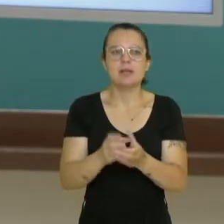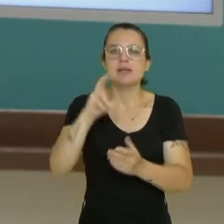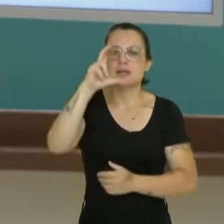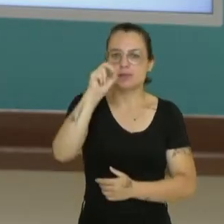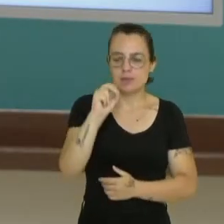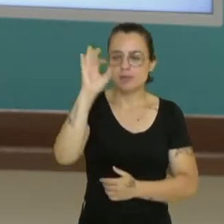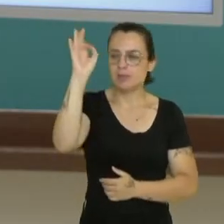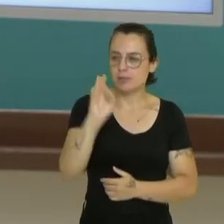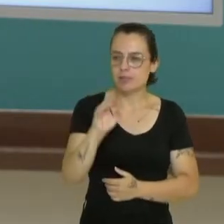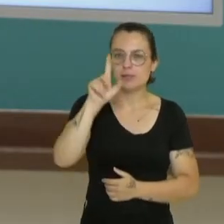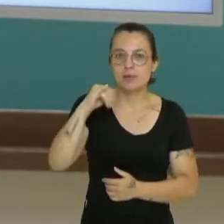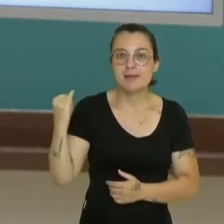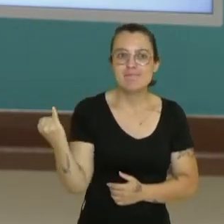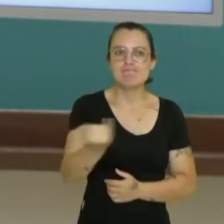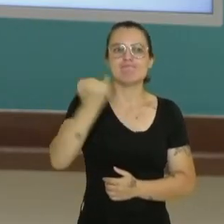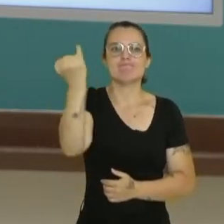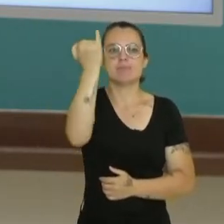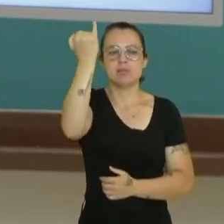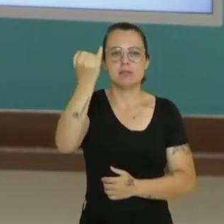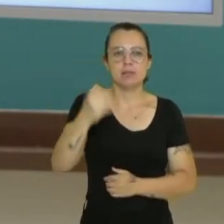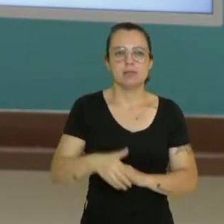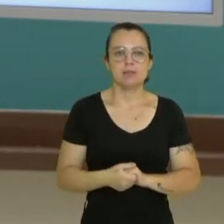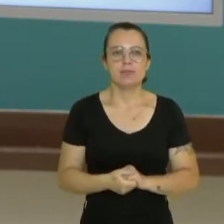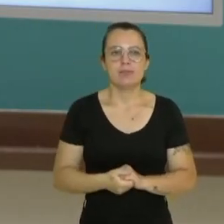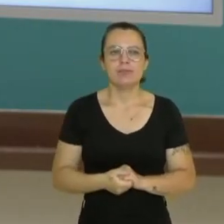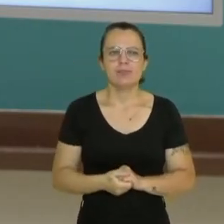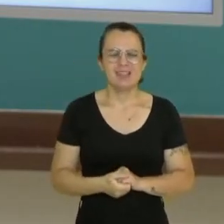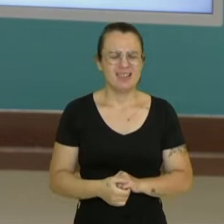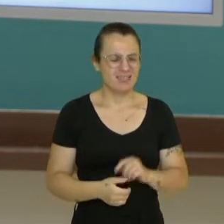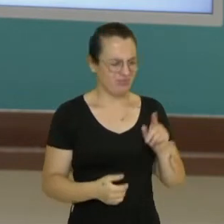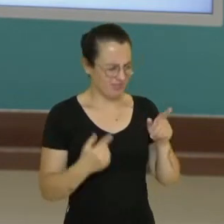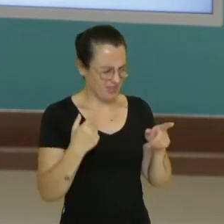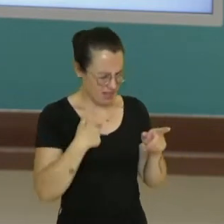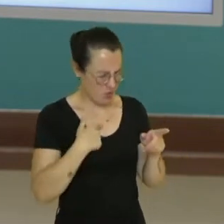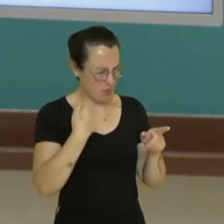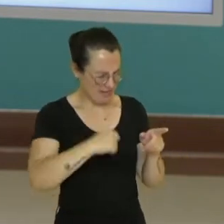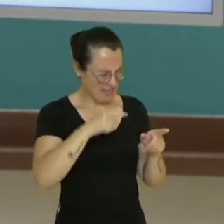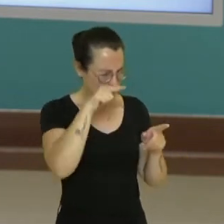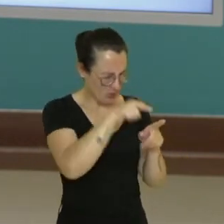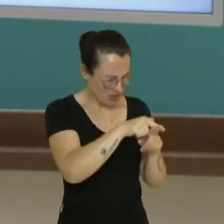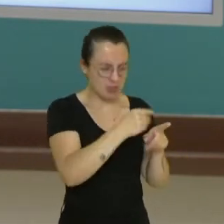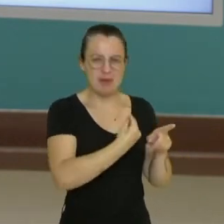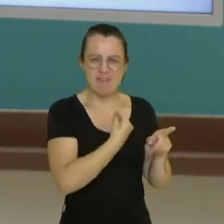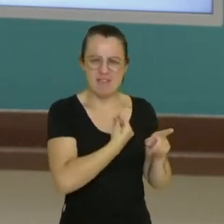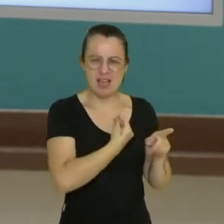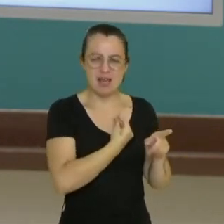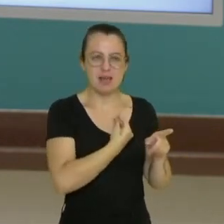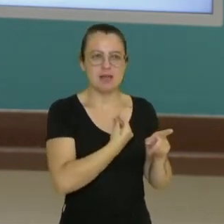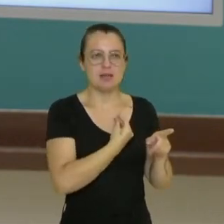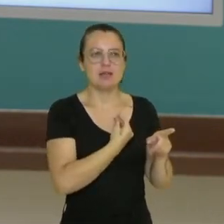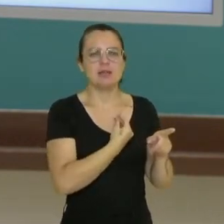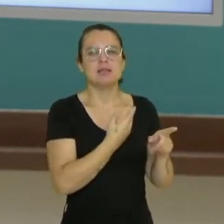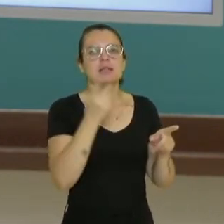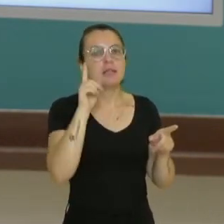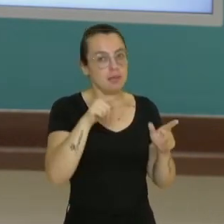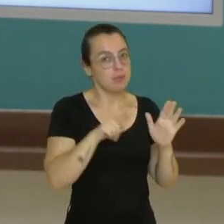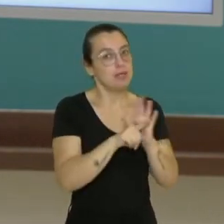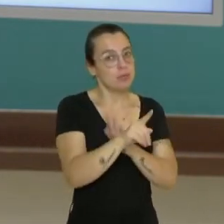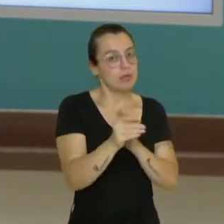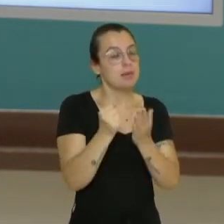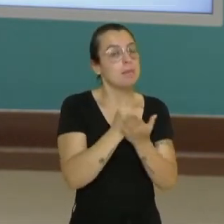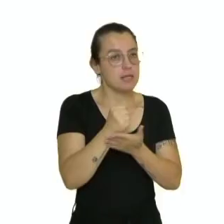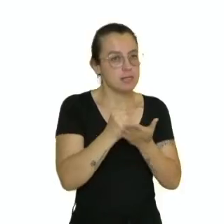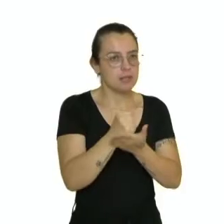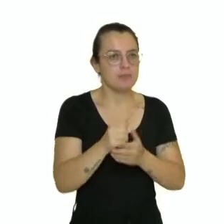despesas essenciais. É que vem aquela pergunta: eu preciso disso para viver? Então, isso é a pergunta